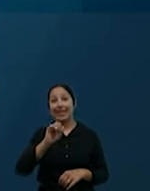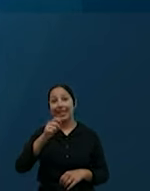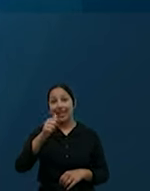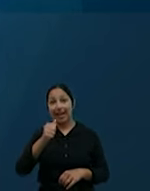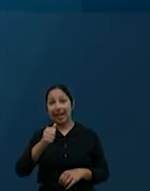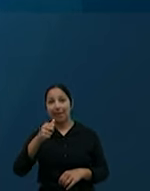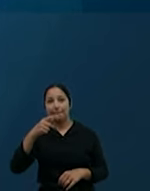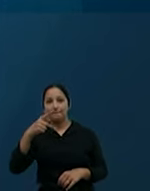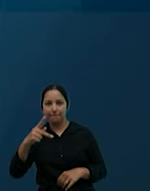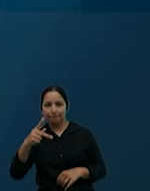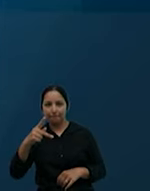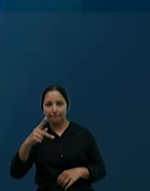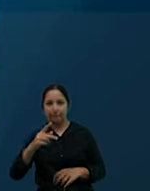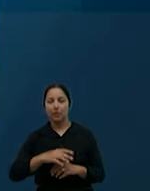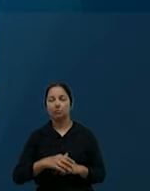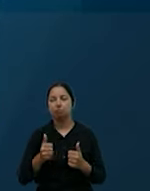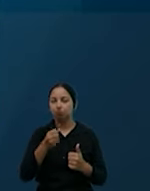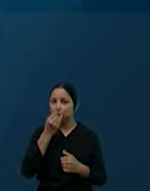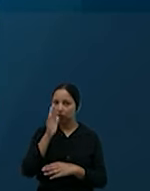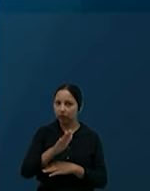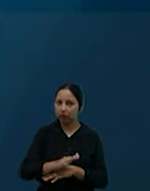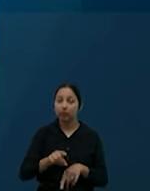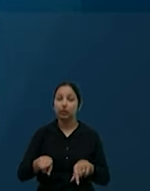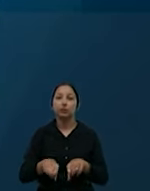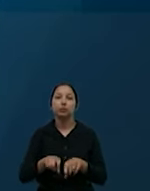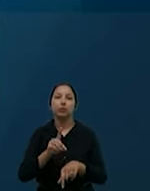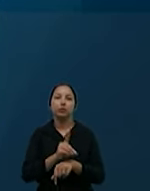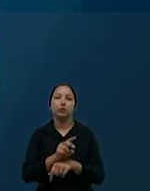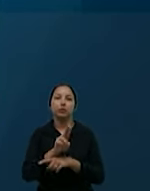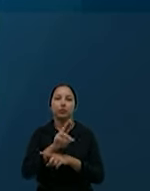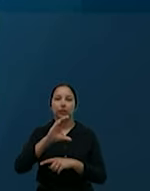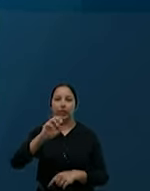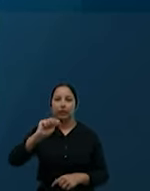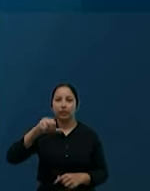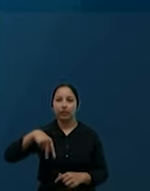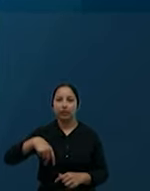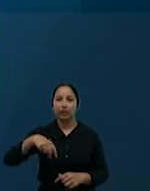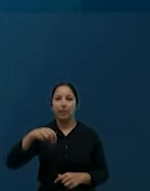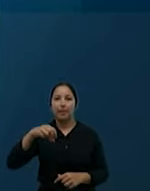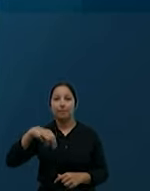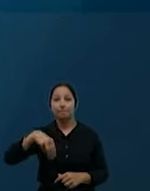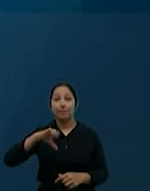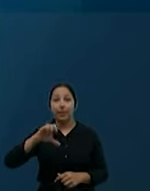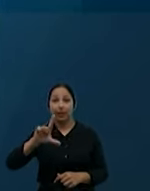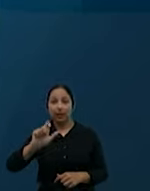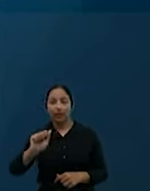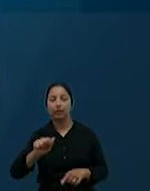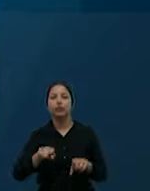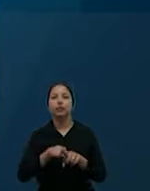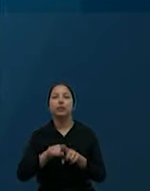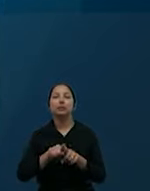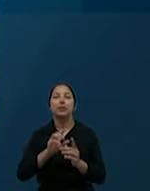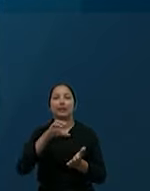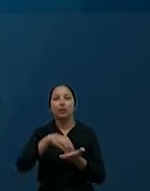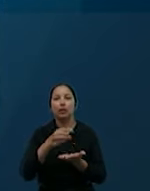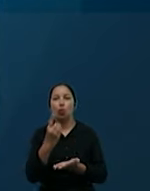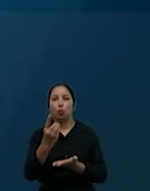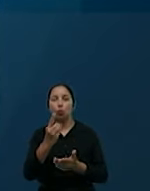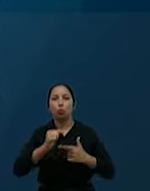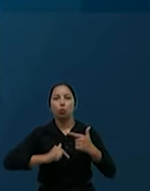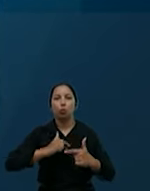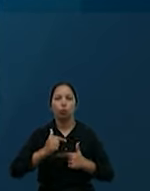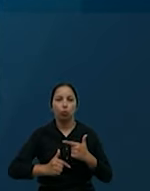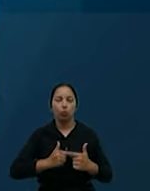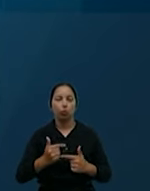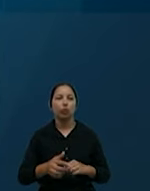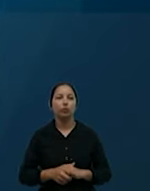Boa tarde. Doutora Camila Cândido, também, Central Única dos Trabalhadores, também vão dividir o tempo, certo? Então, pergunto se